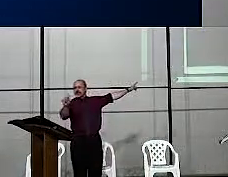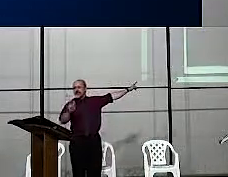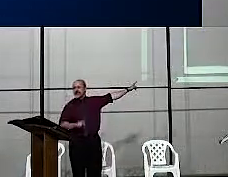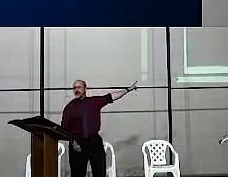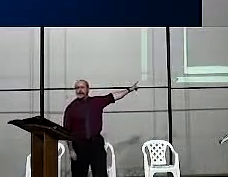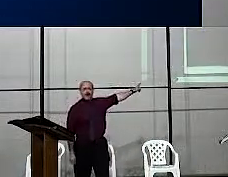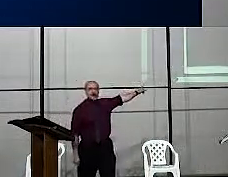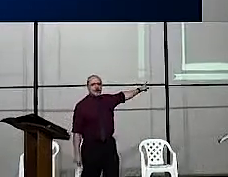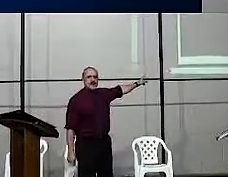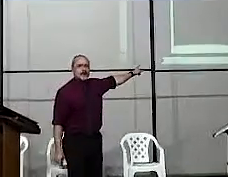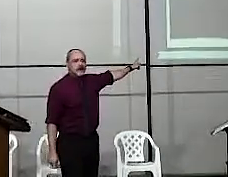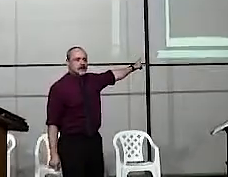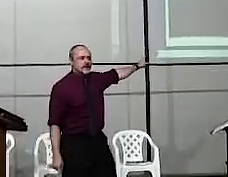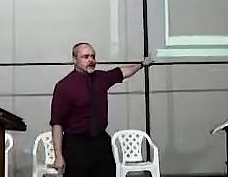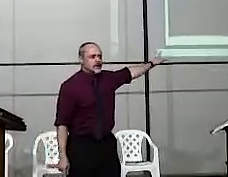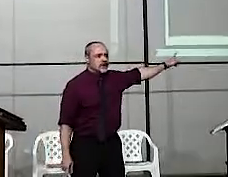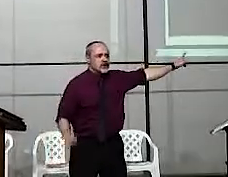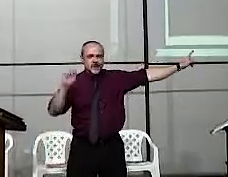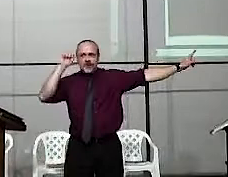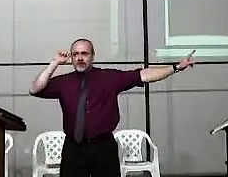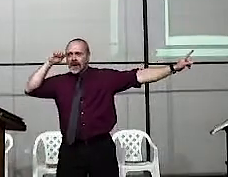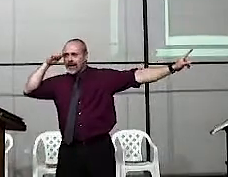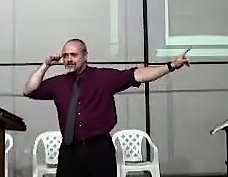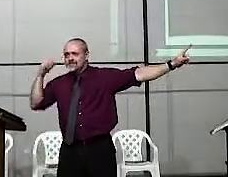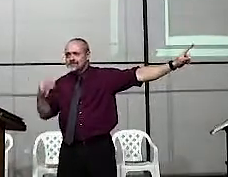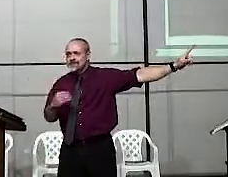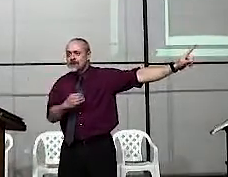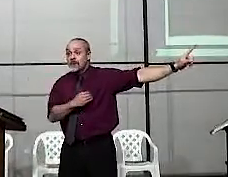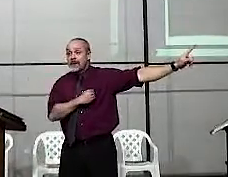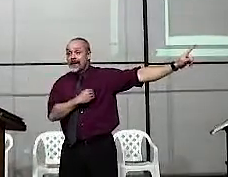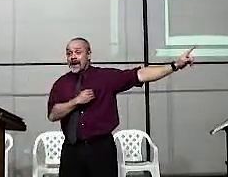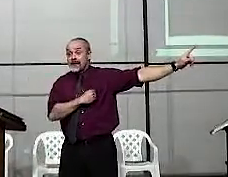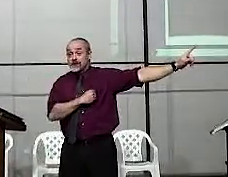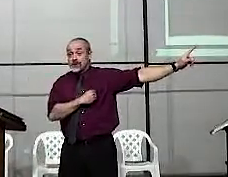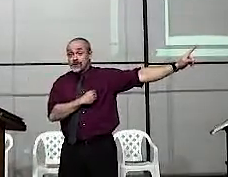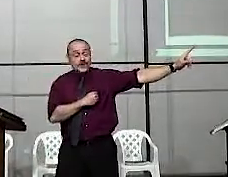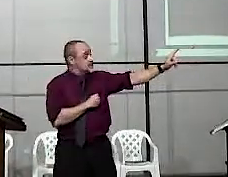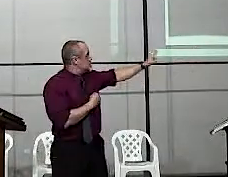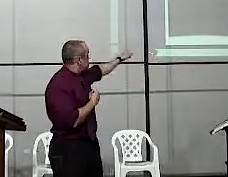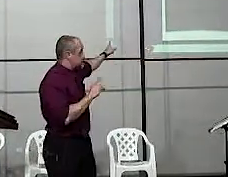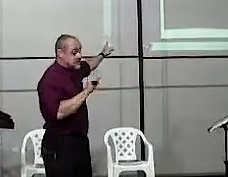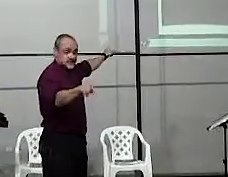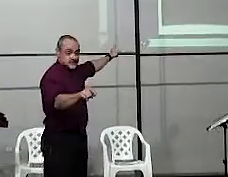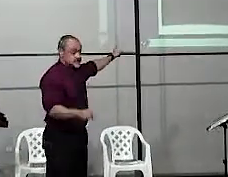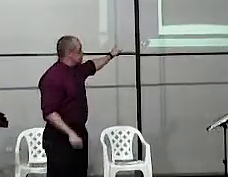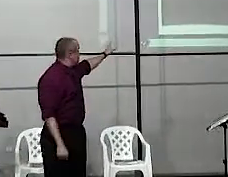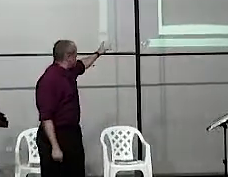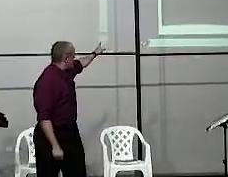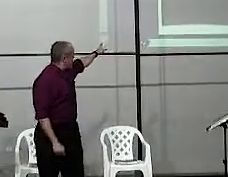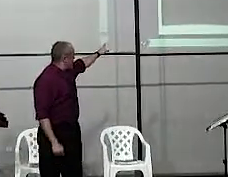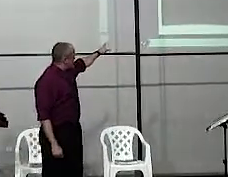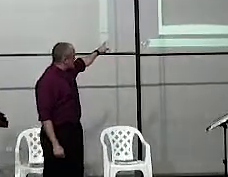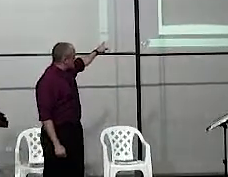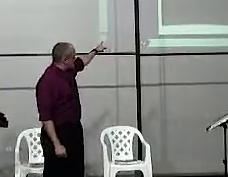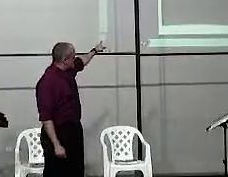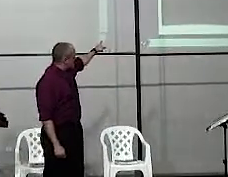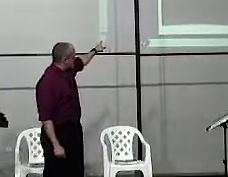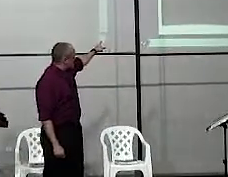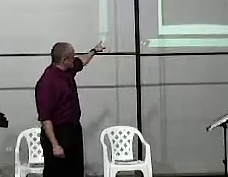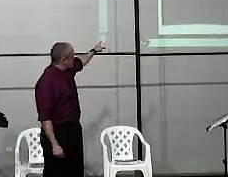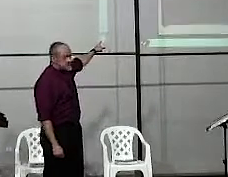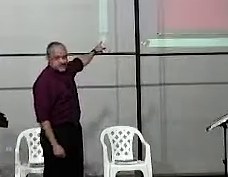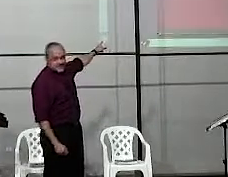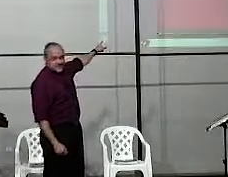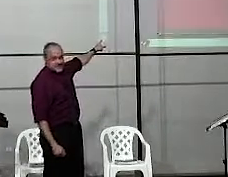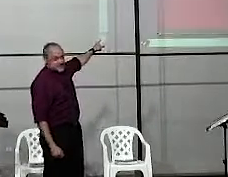O que é? Preto? Pecado. E esse?